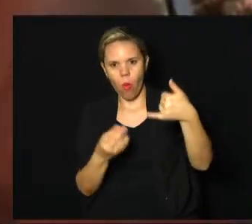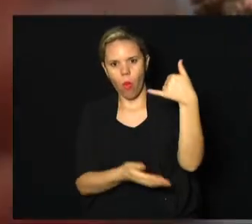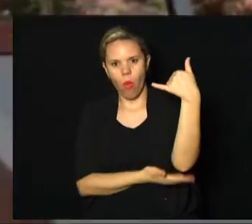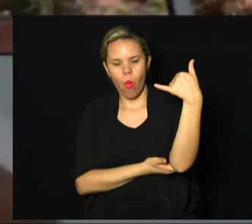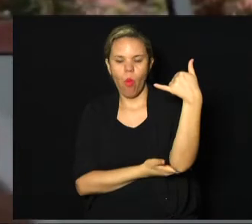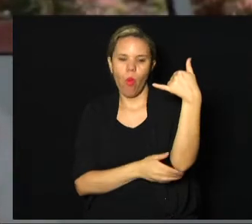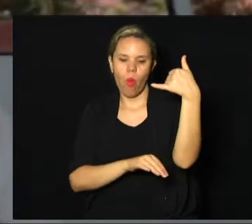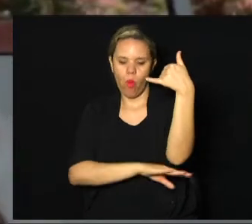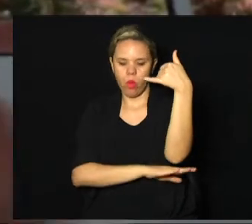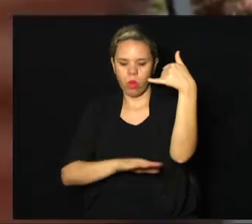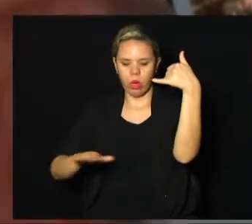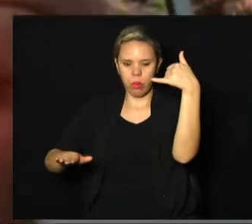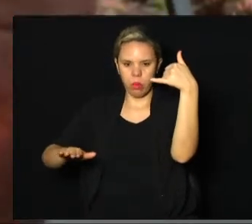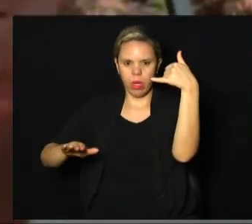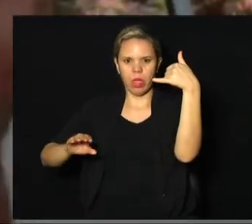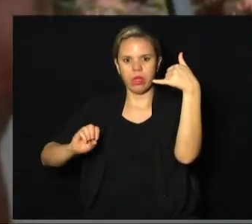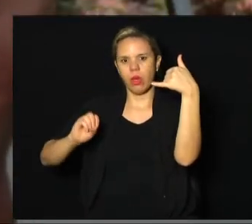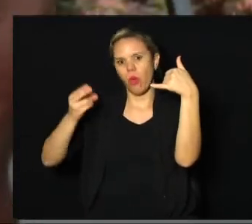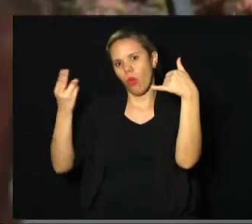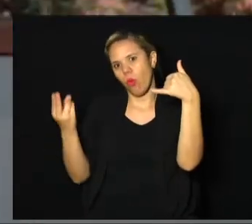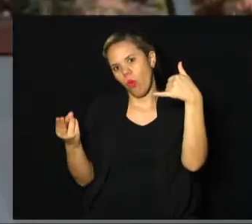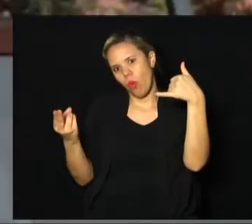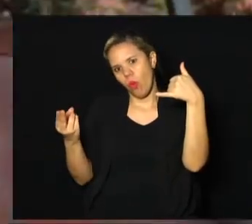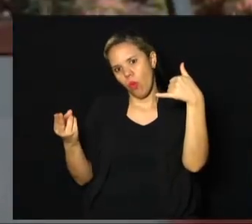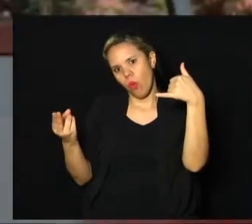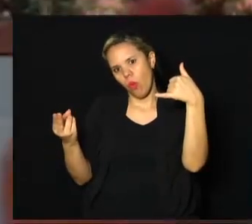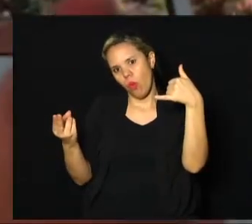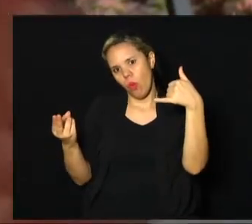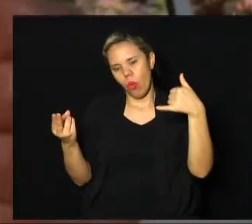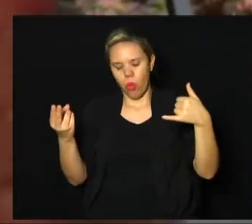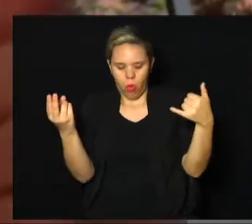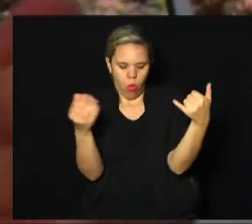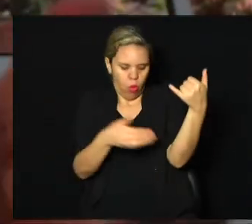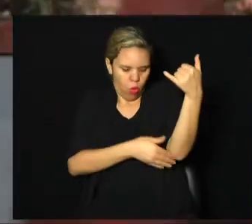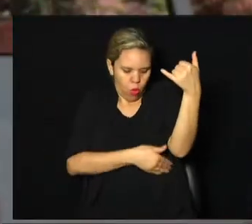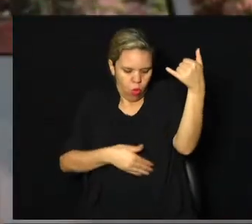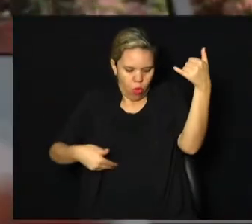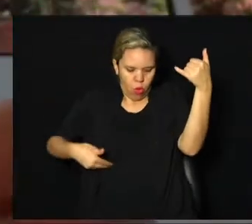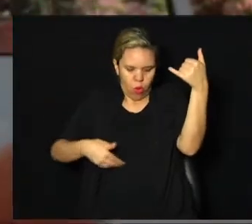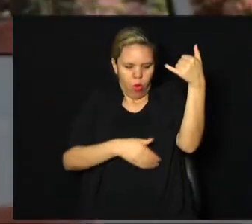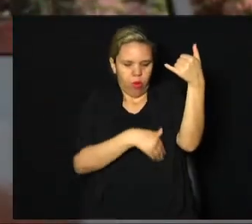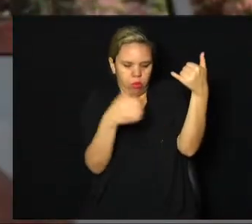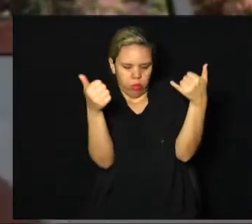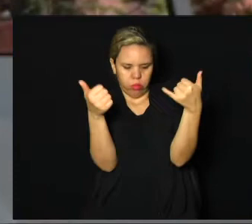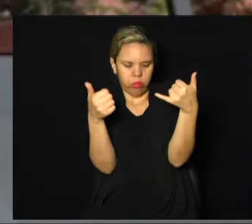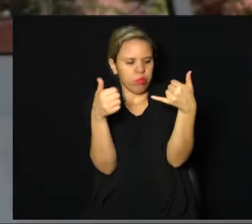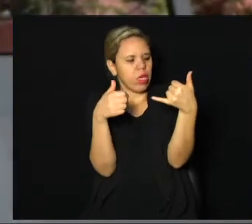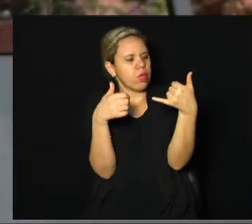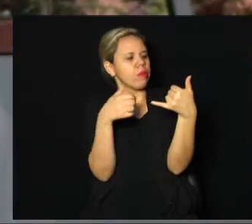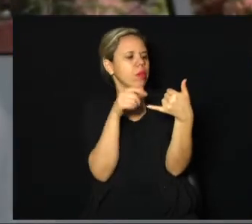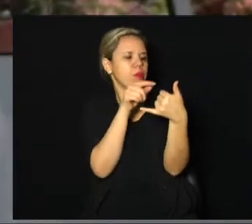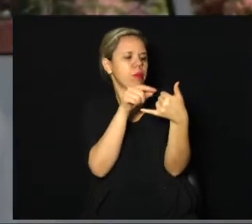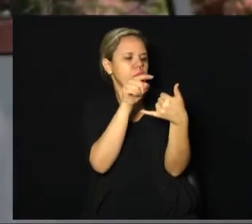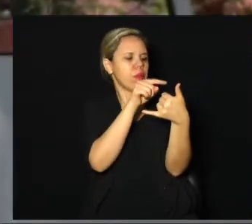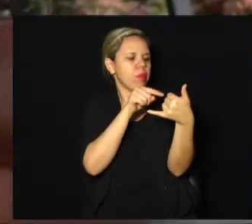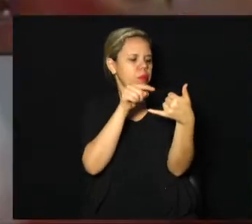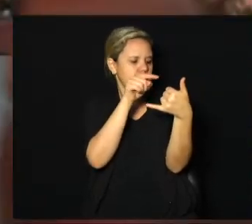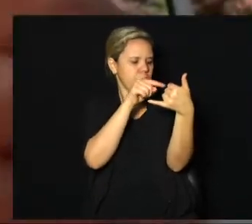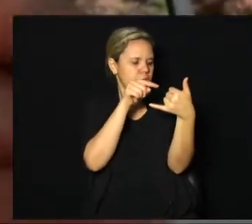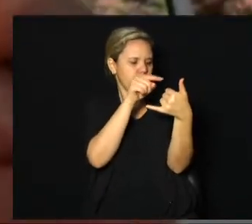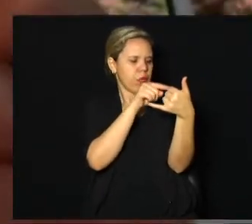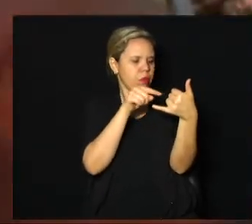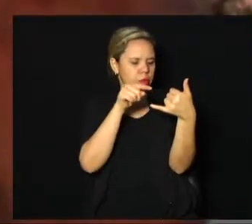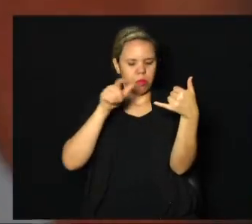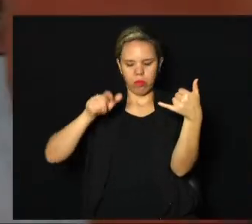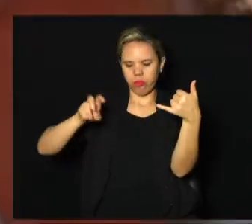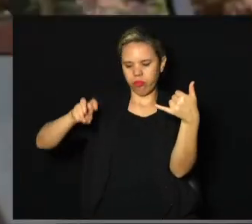na mesa, ou usar um apoio de cotovelo no seu próprio tórax, se você estiver num lugar que você não está sentado, e